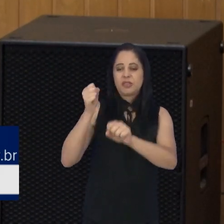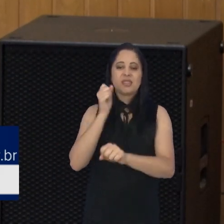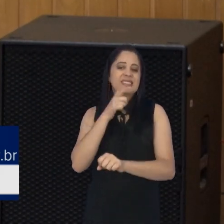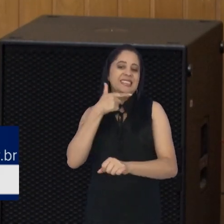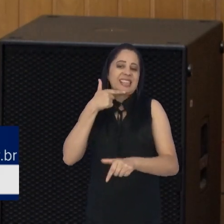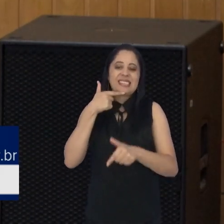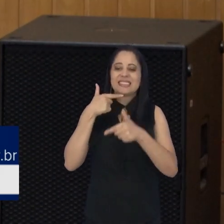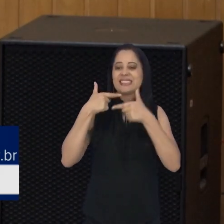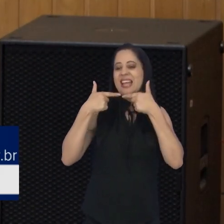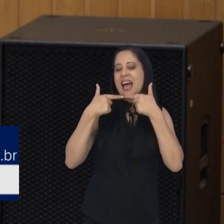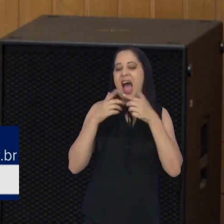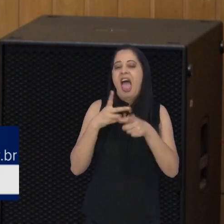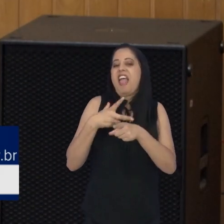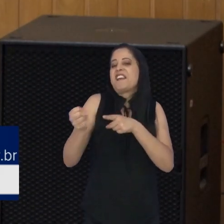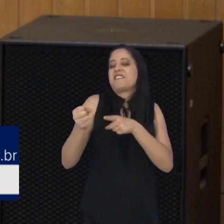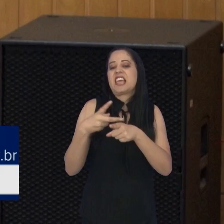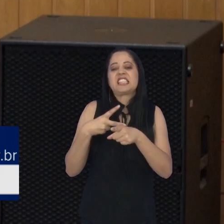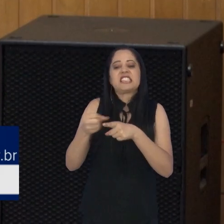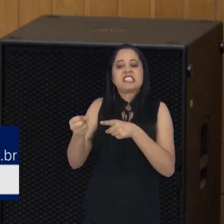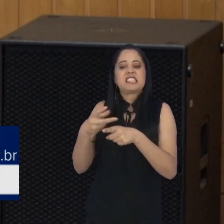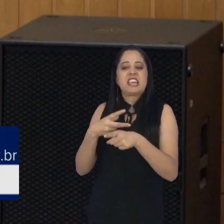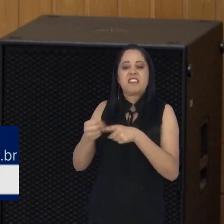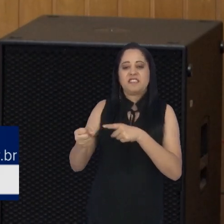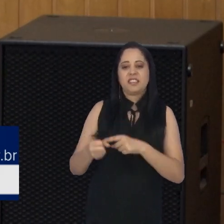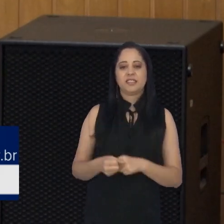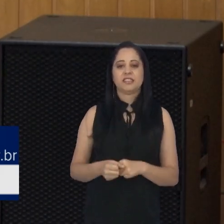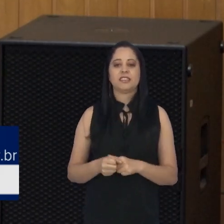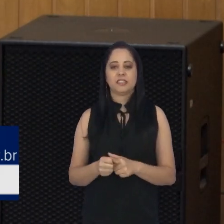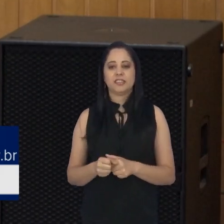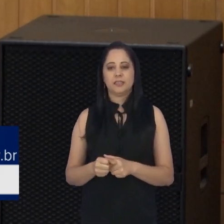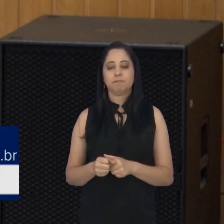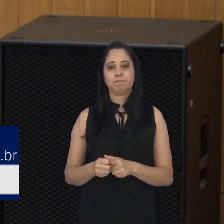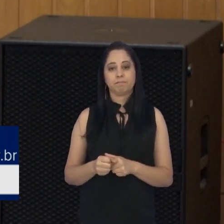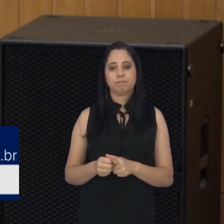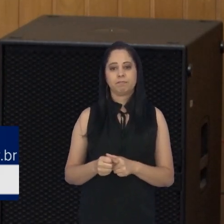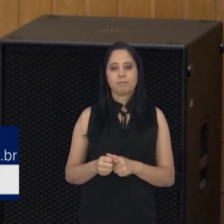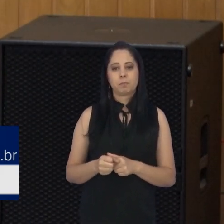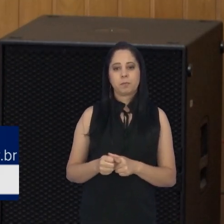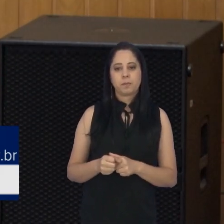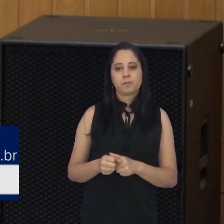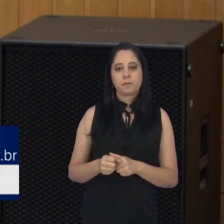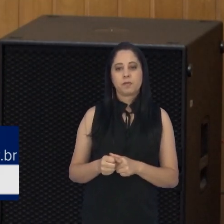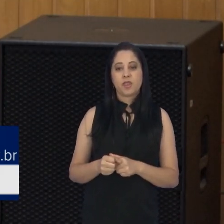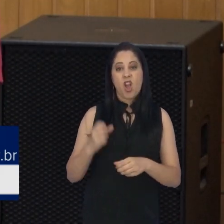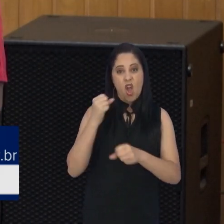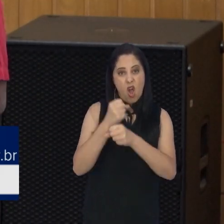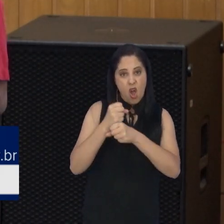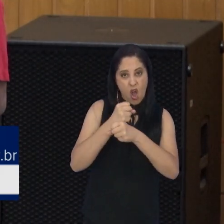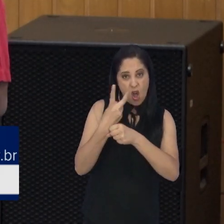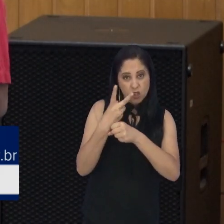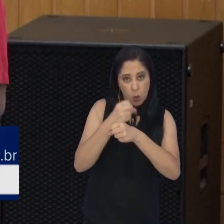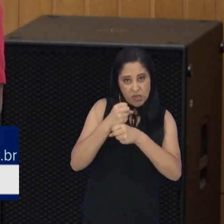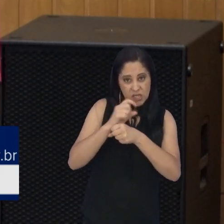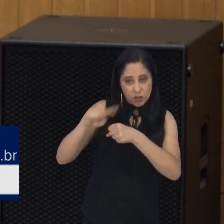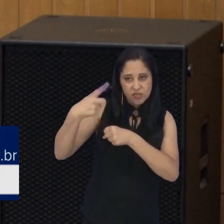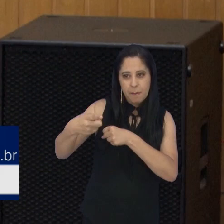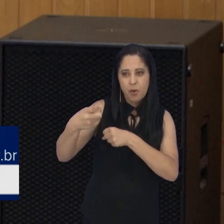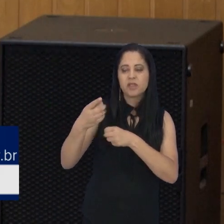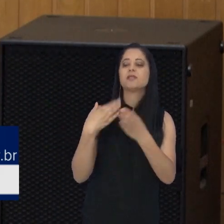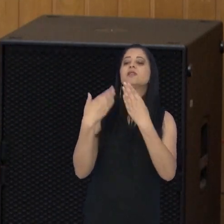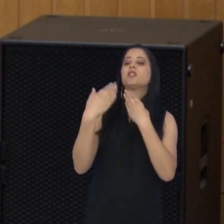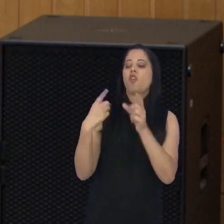outra, né? Não posso falar região do corpo que eu tenho vontade de falar, que é a cara deles, né? Daqui a 2 anos a gente conversa tete a